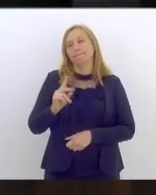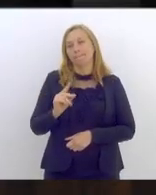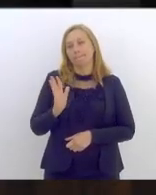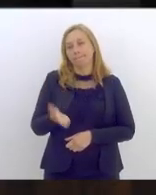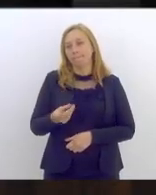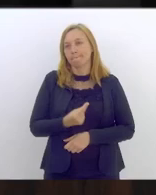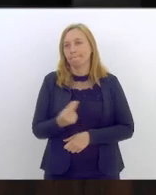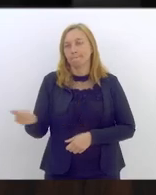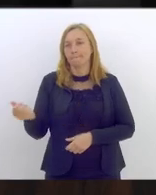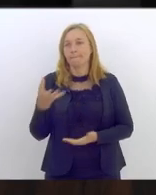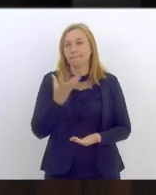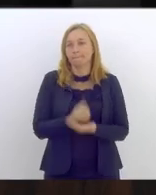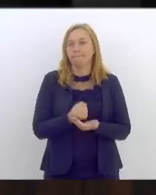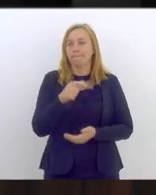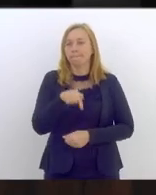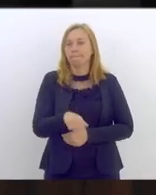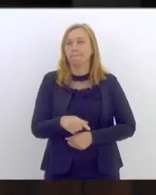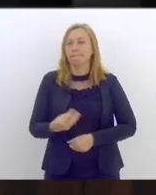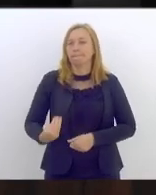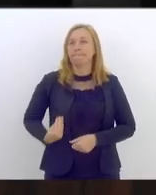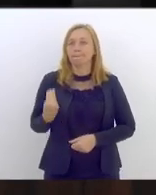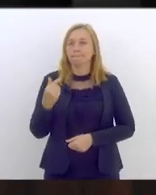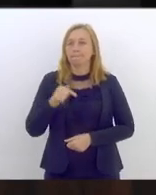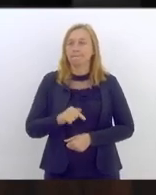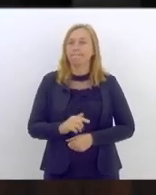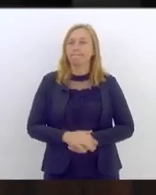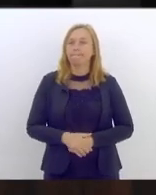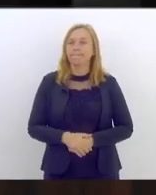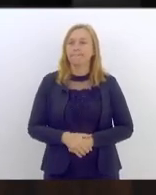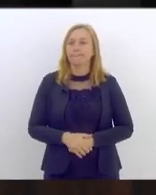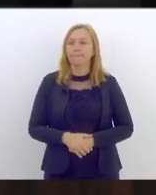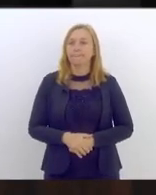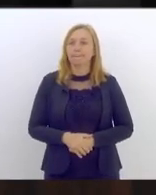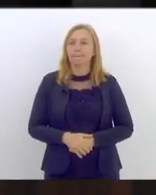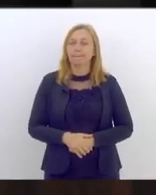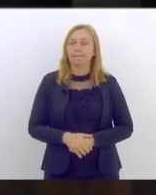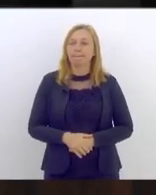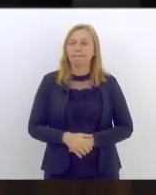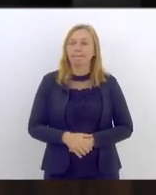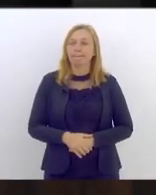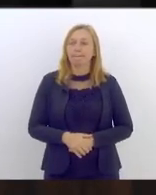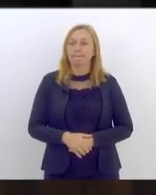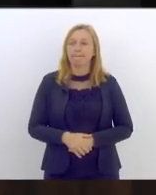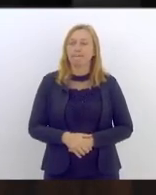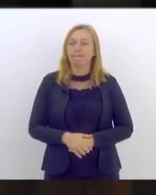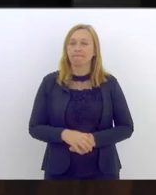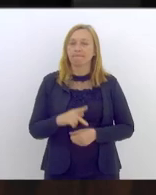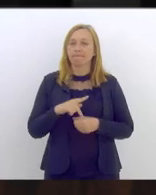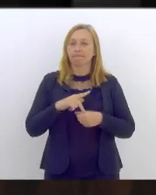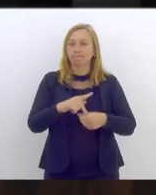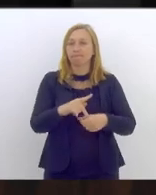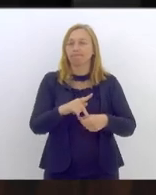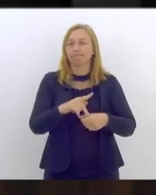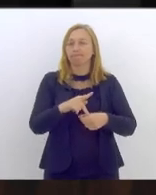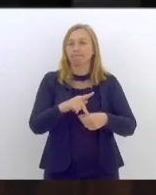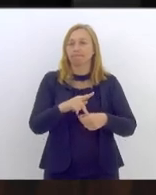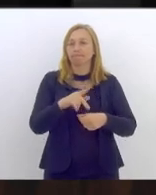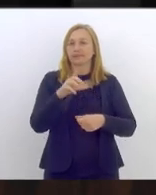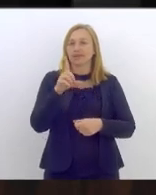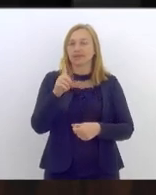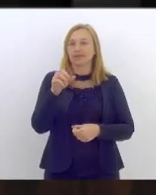fica registrado aqui está presente o nosso procurador